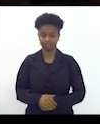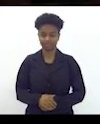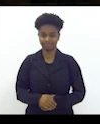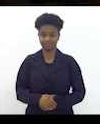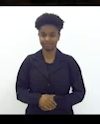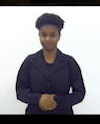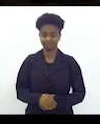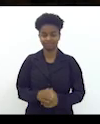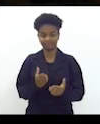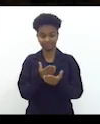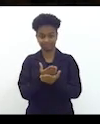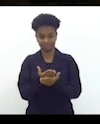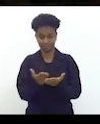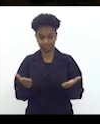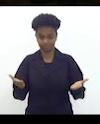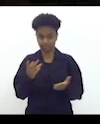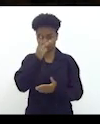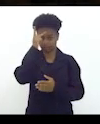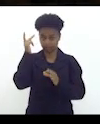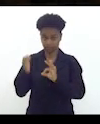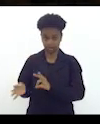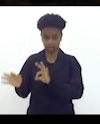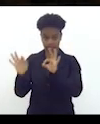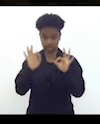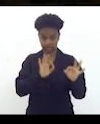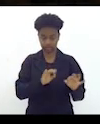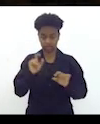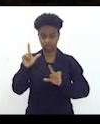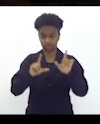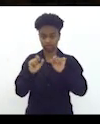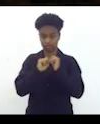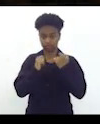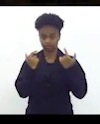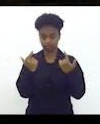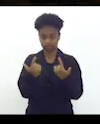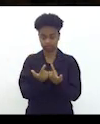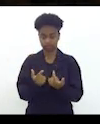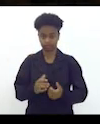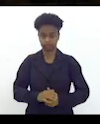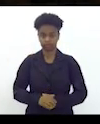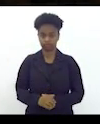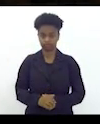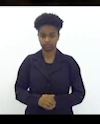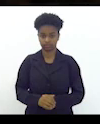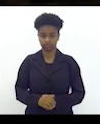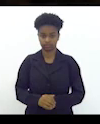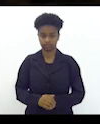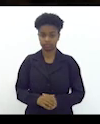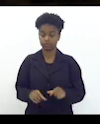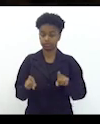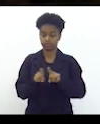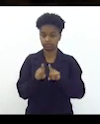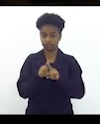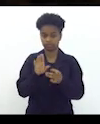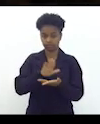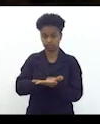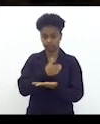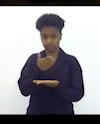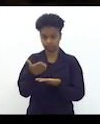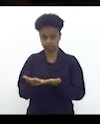senhoras e senhores telespectadores da TV Alerge, senhora